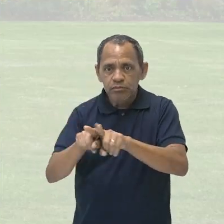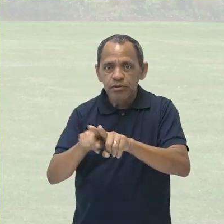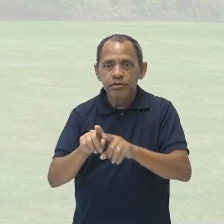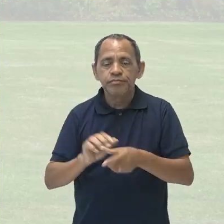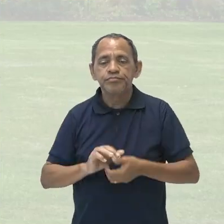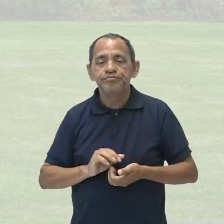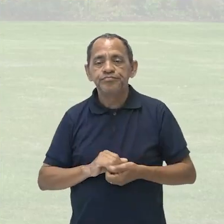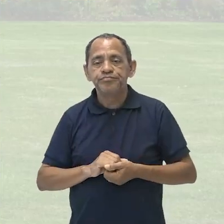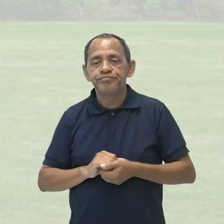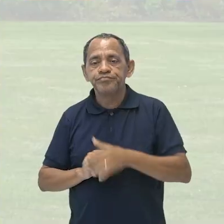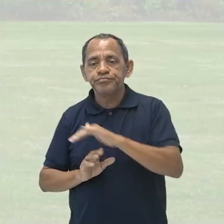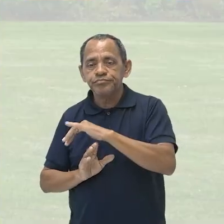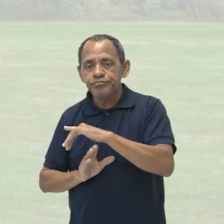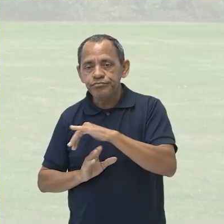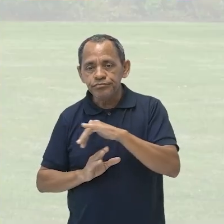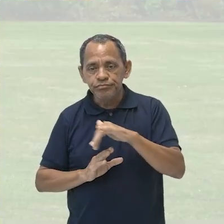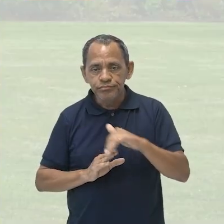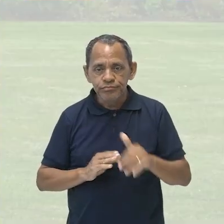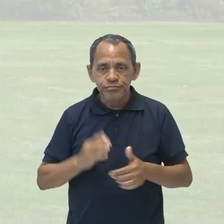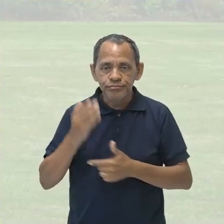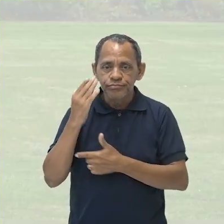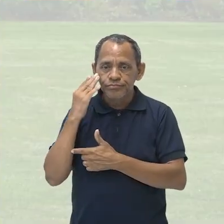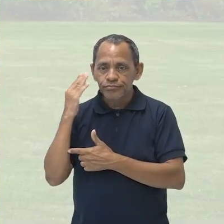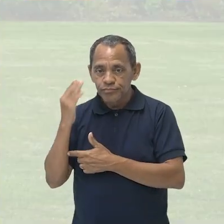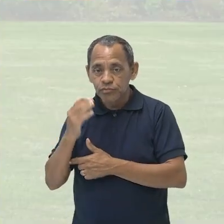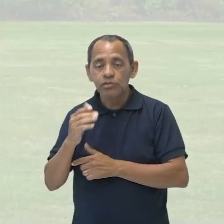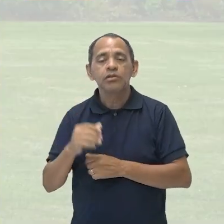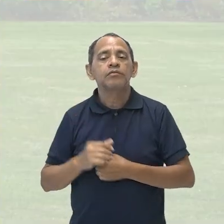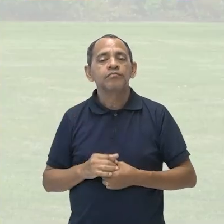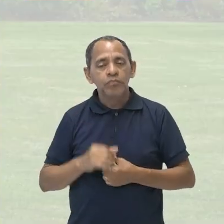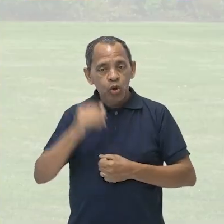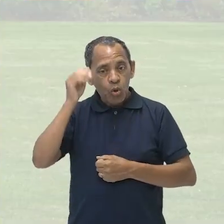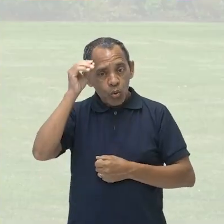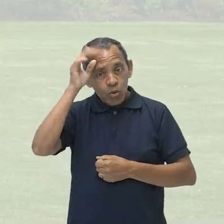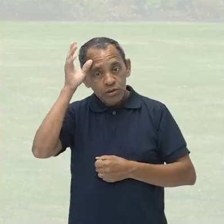lá, conhecer uma crônica que toma por base justamente um